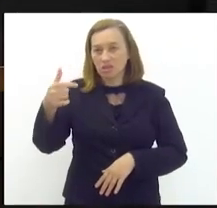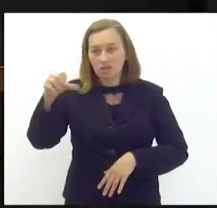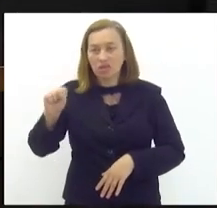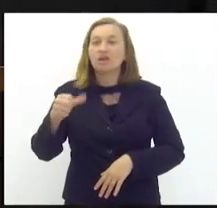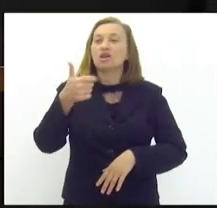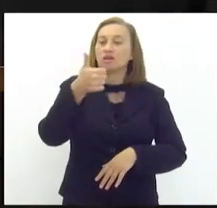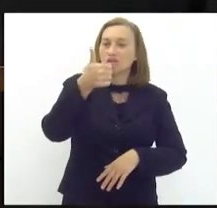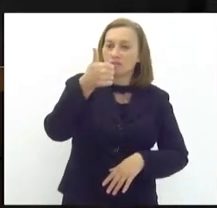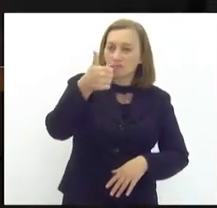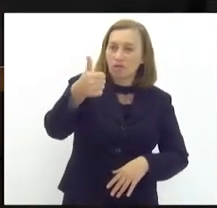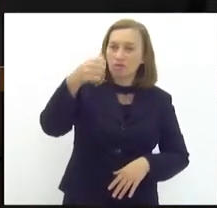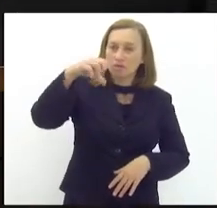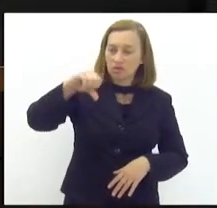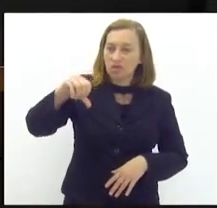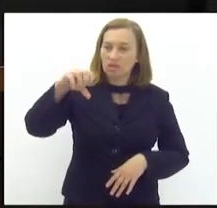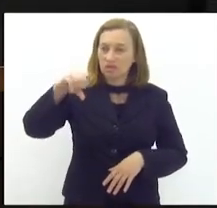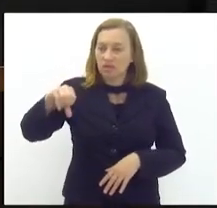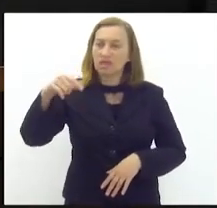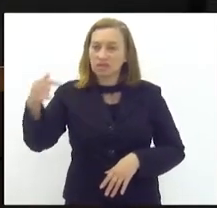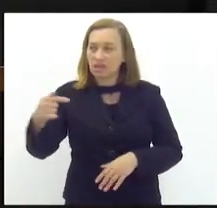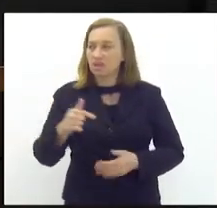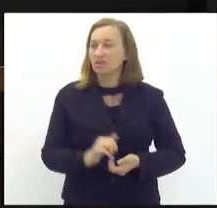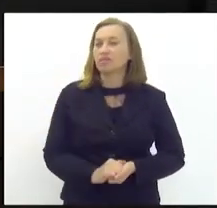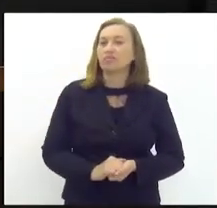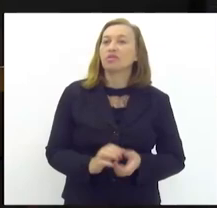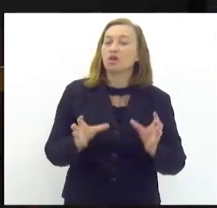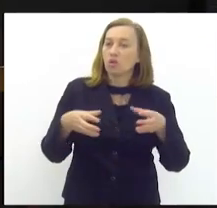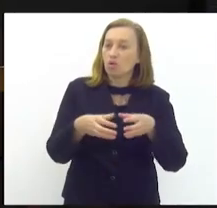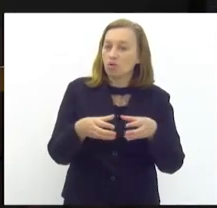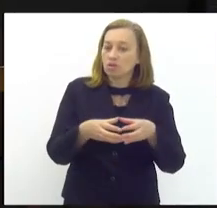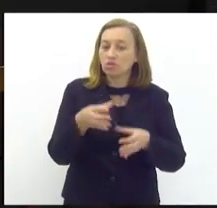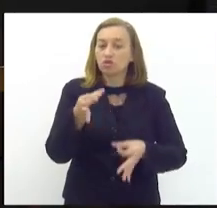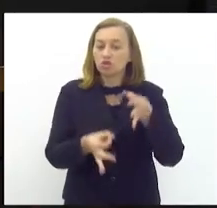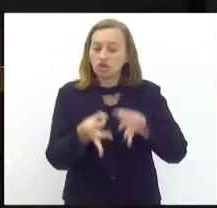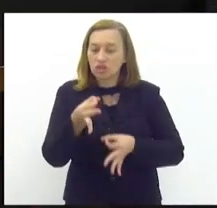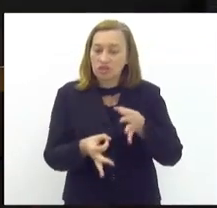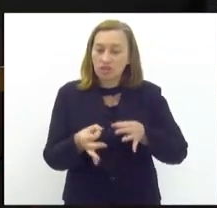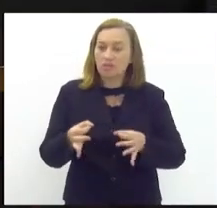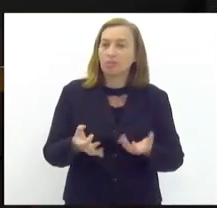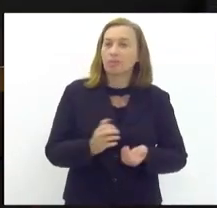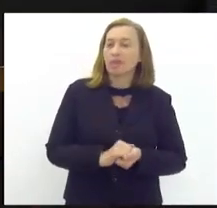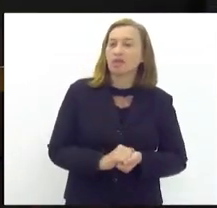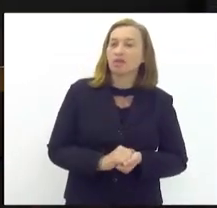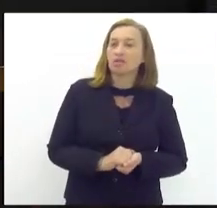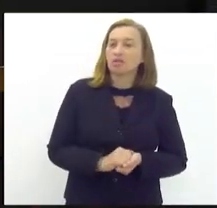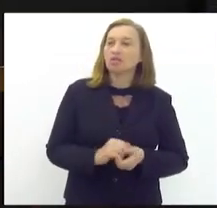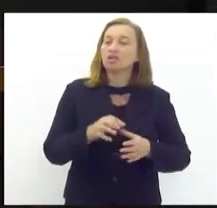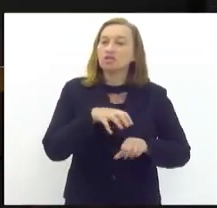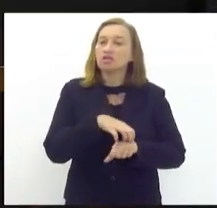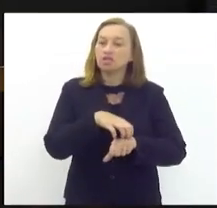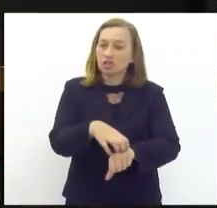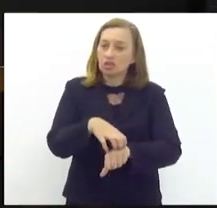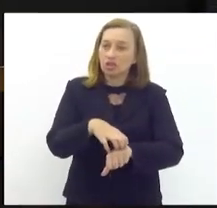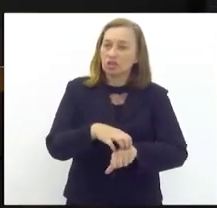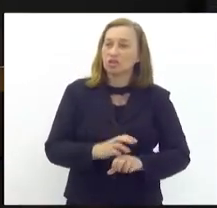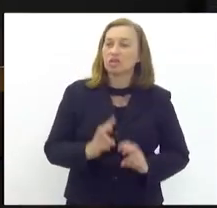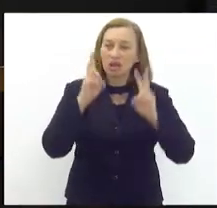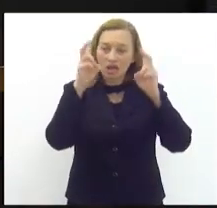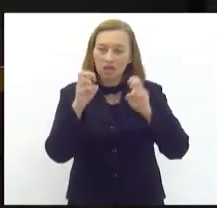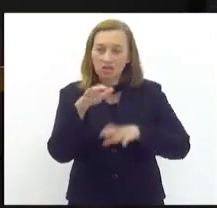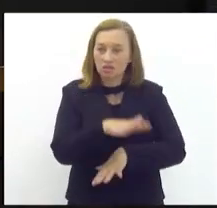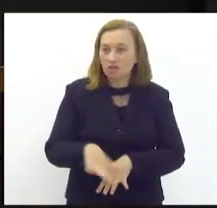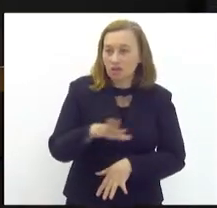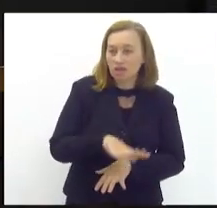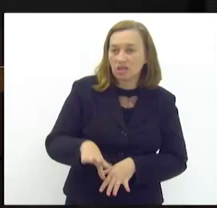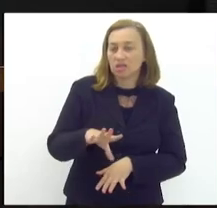1997 perdendo de pareceres das comissões de Constituição de Justiça de transportes de assuntos da criança